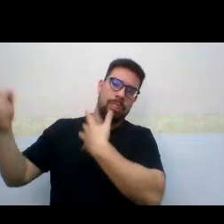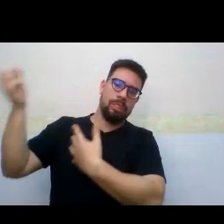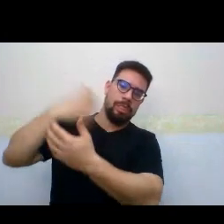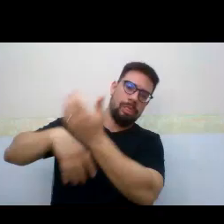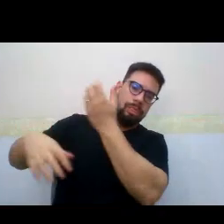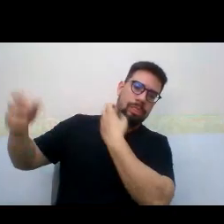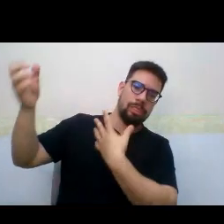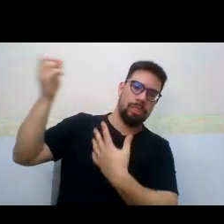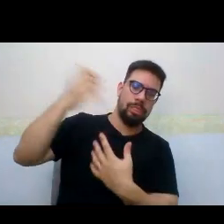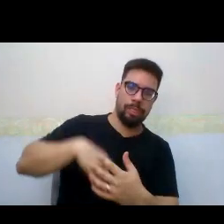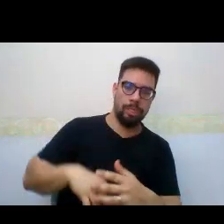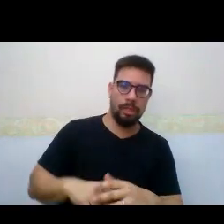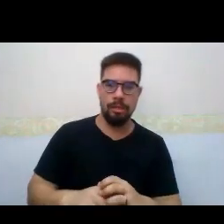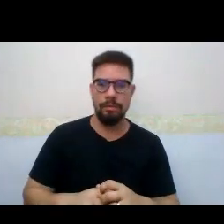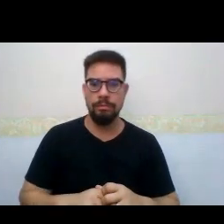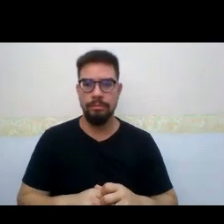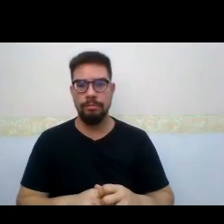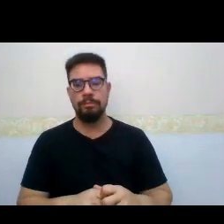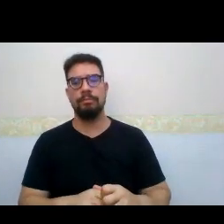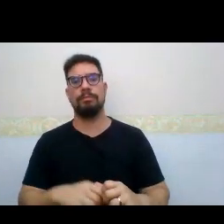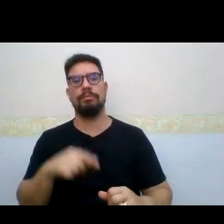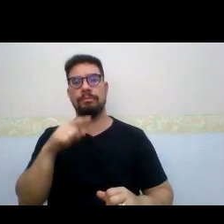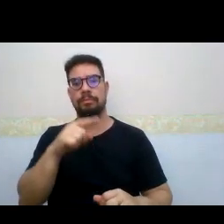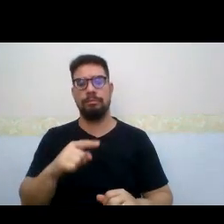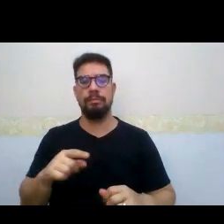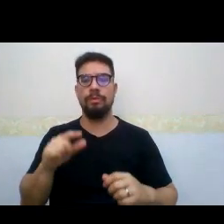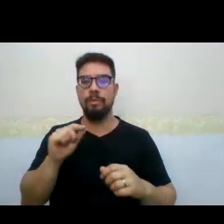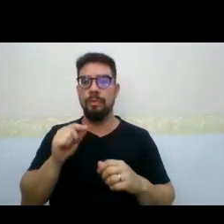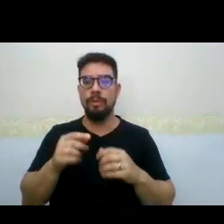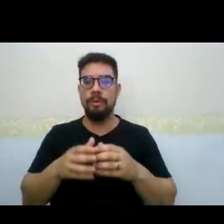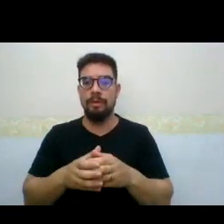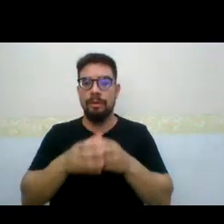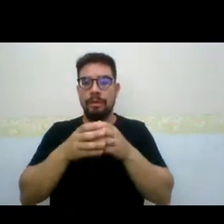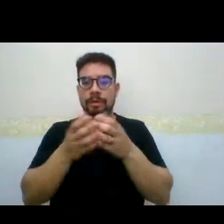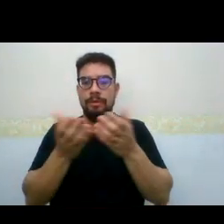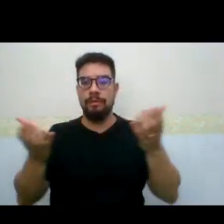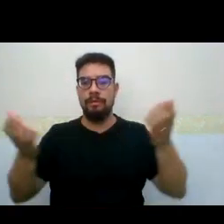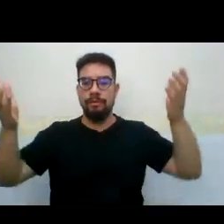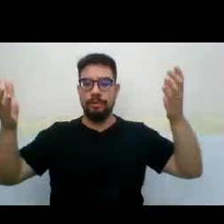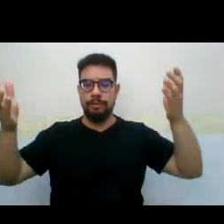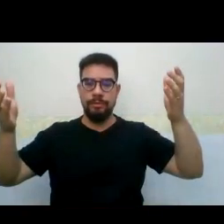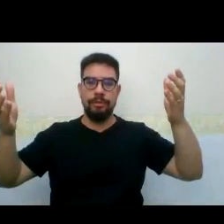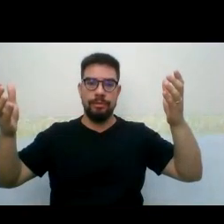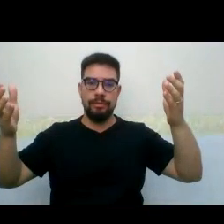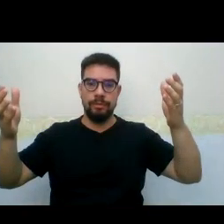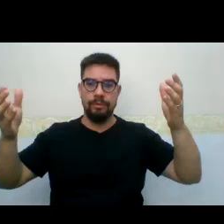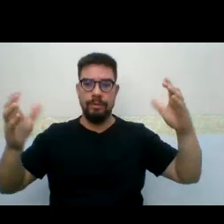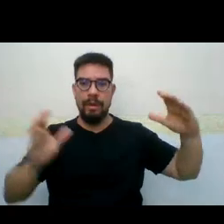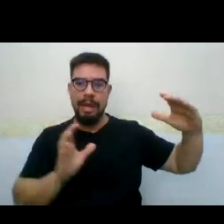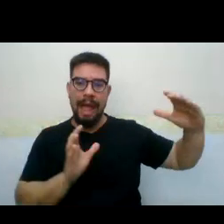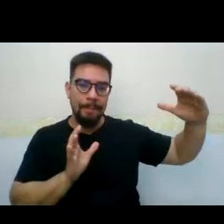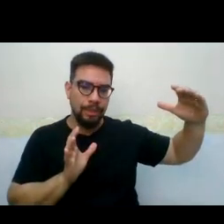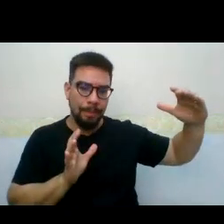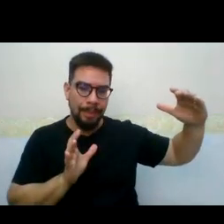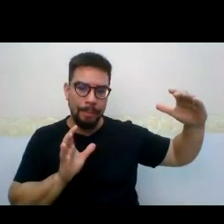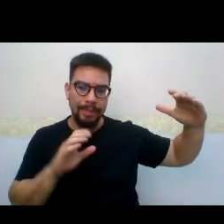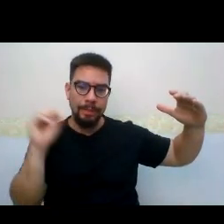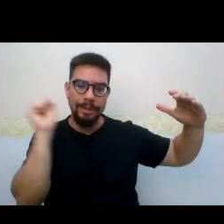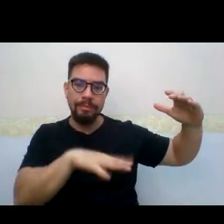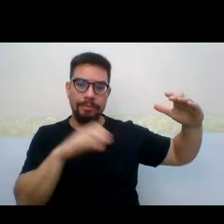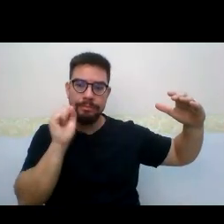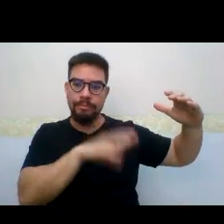nessa charge, em que um funil gigante é colocado na boca da professora, e